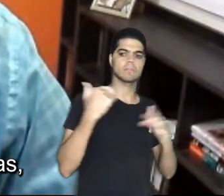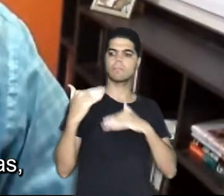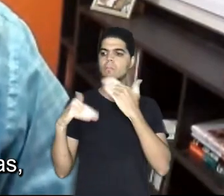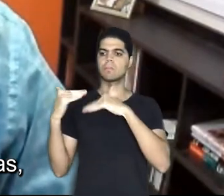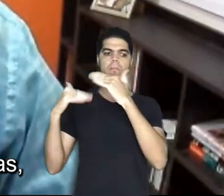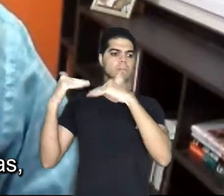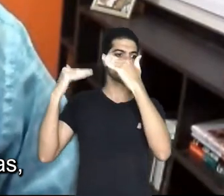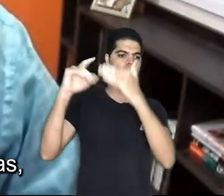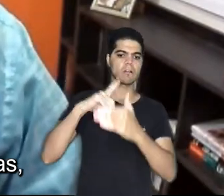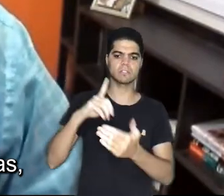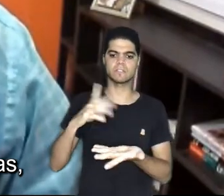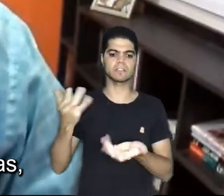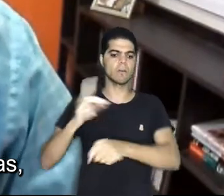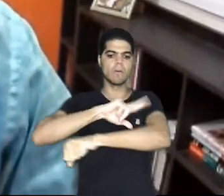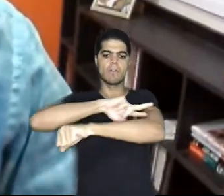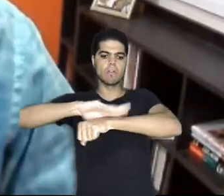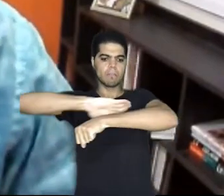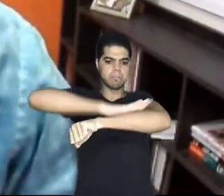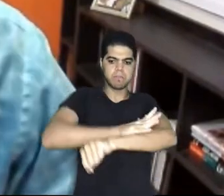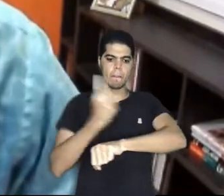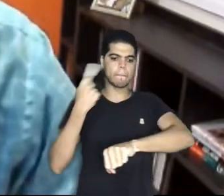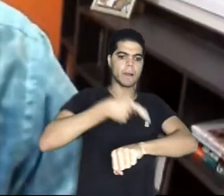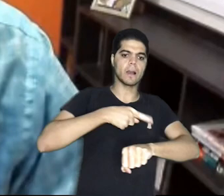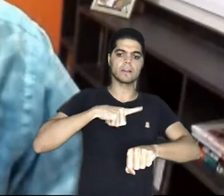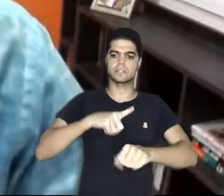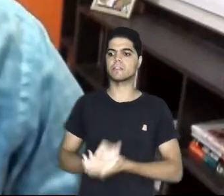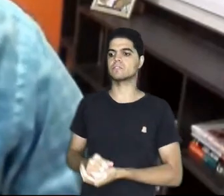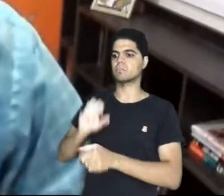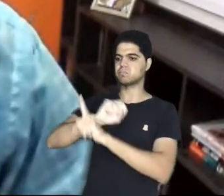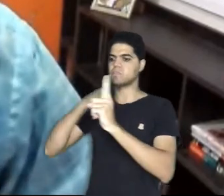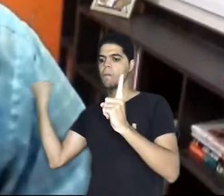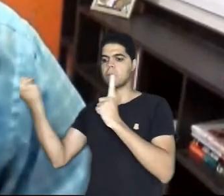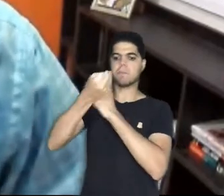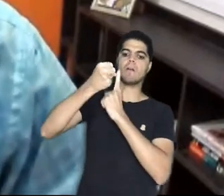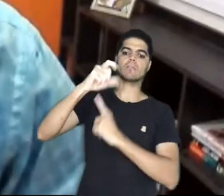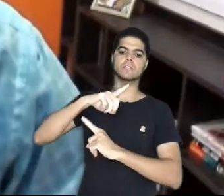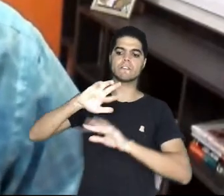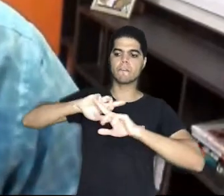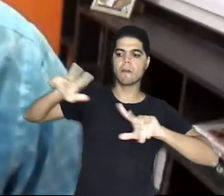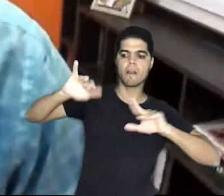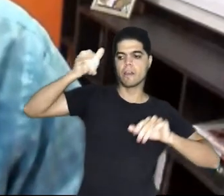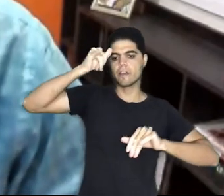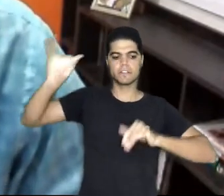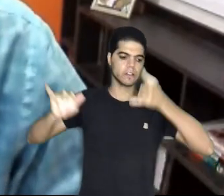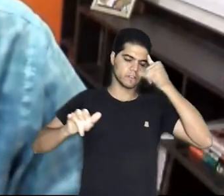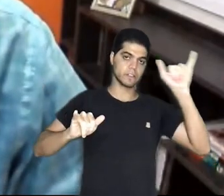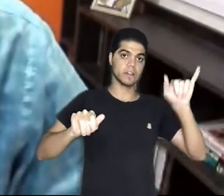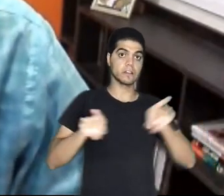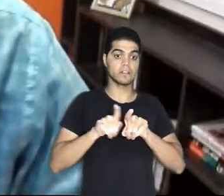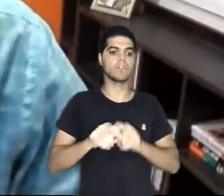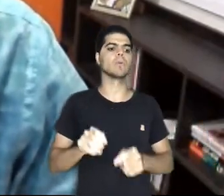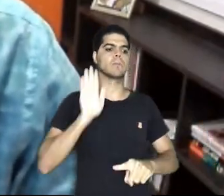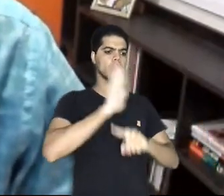crescimento de movimentos antirracistas, feministas, a favor dos direitos, da